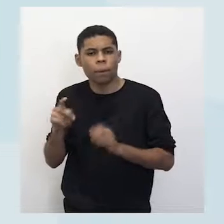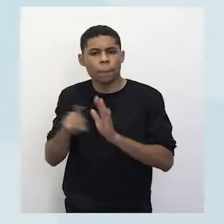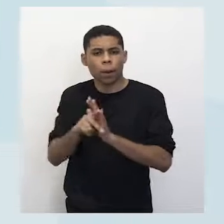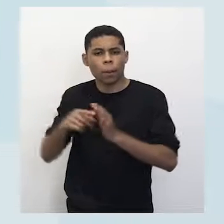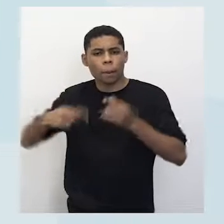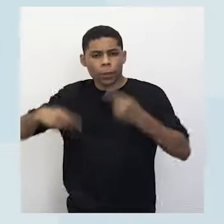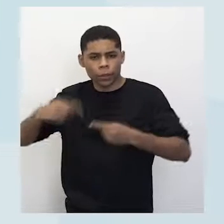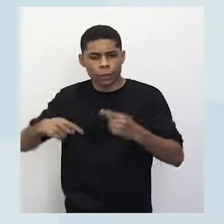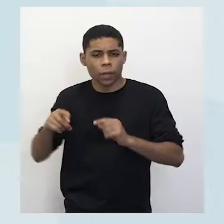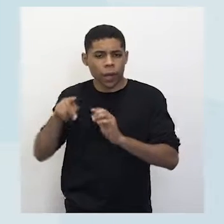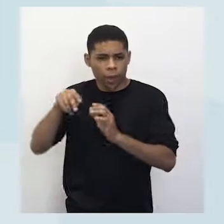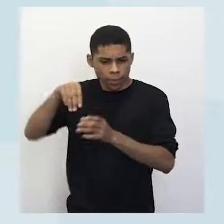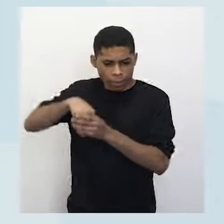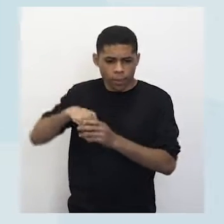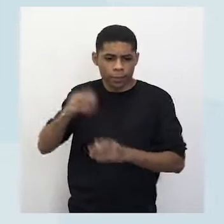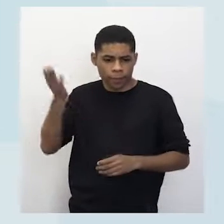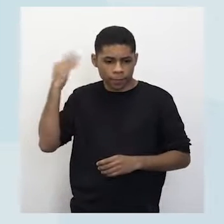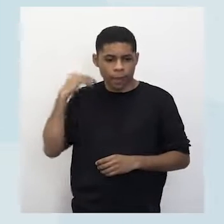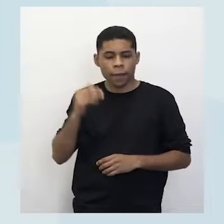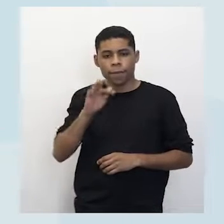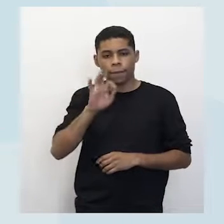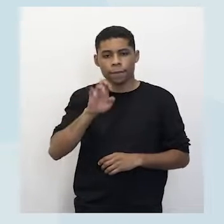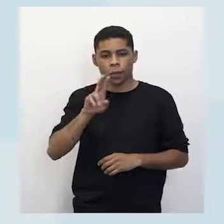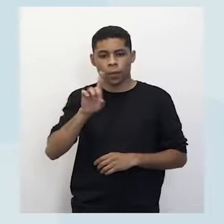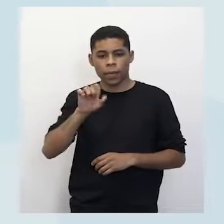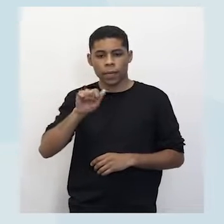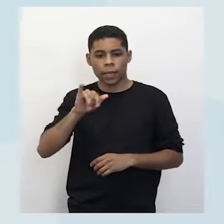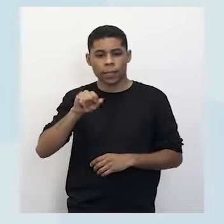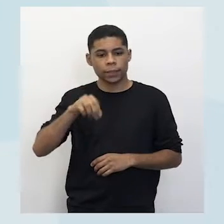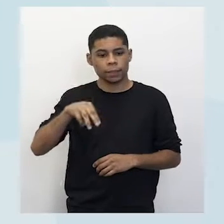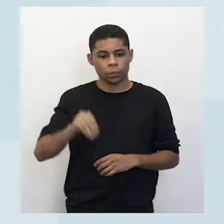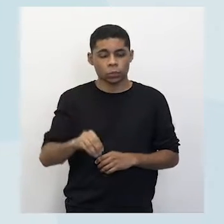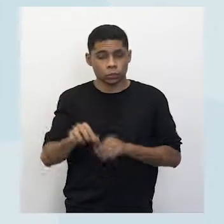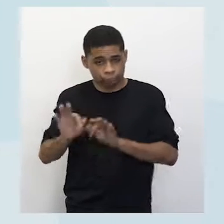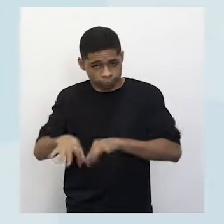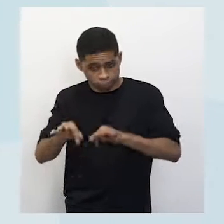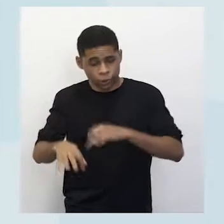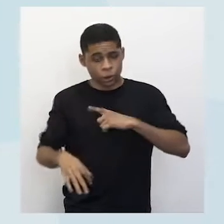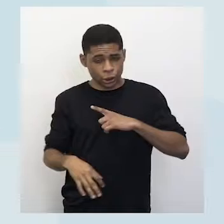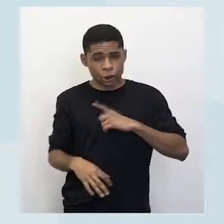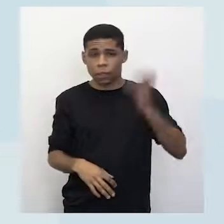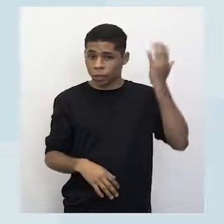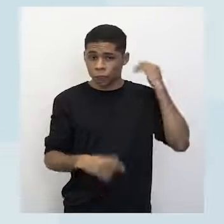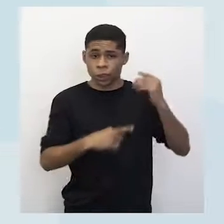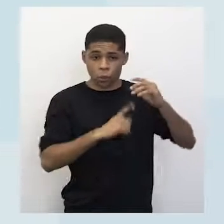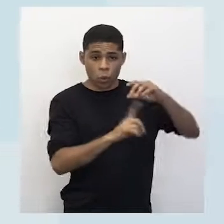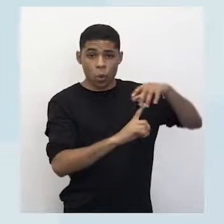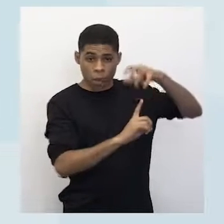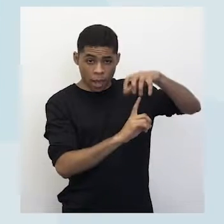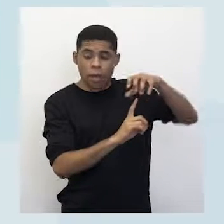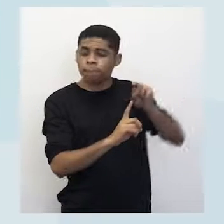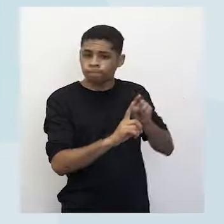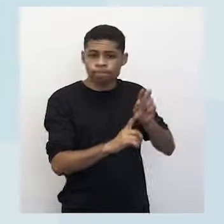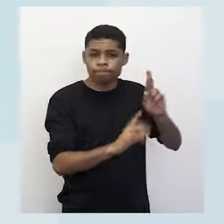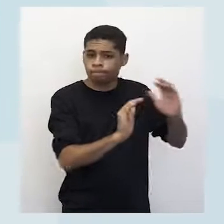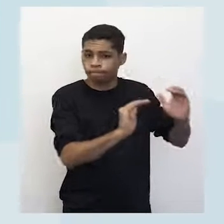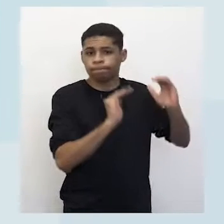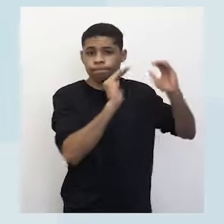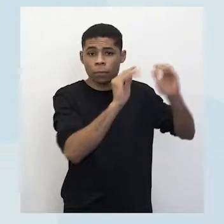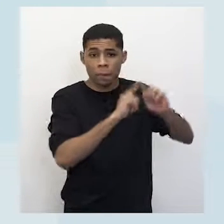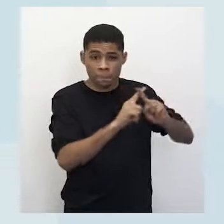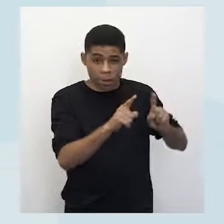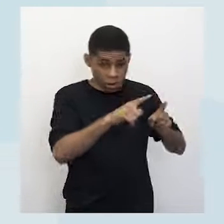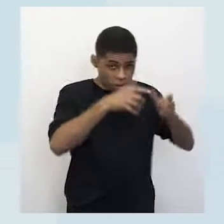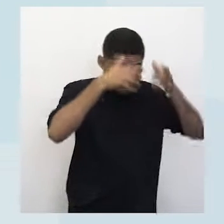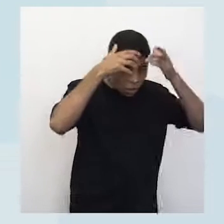seja, cada senhor feudal exerce poder no seu feudo, existia um rei acima de todos eles, mas esse rei ele